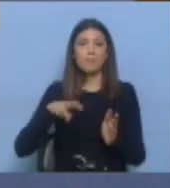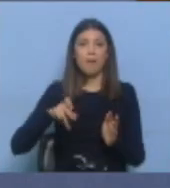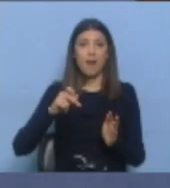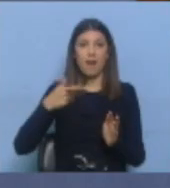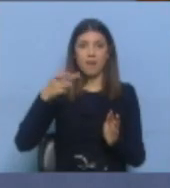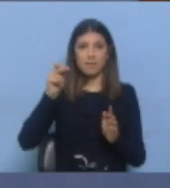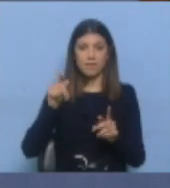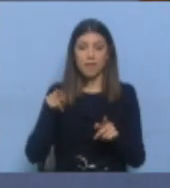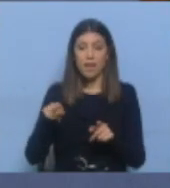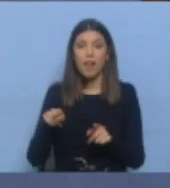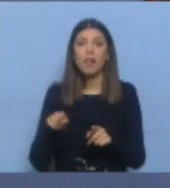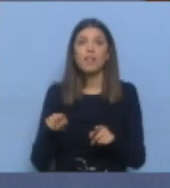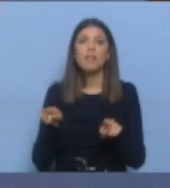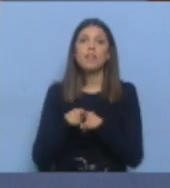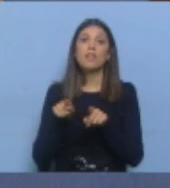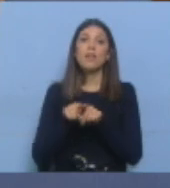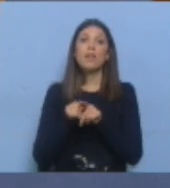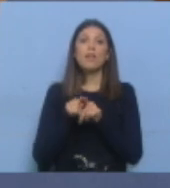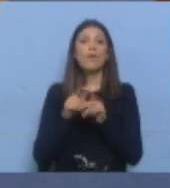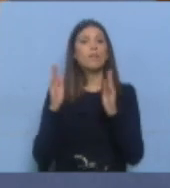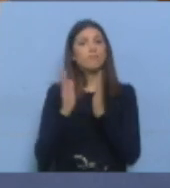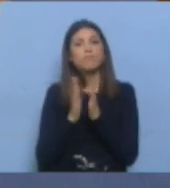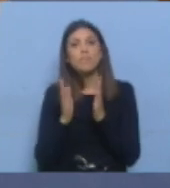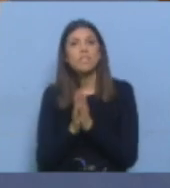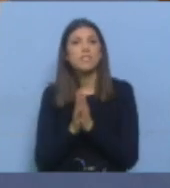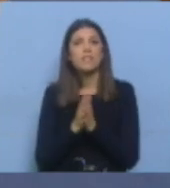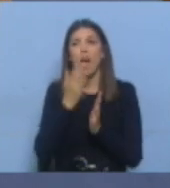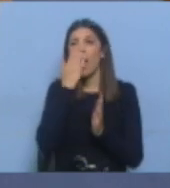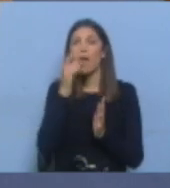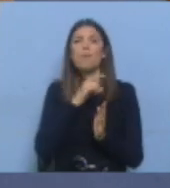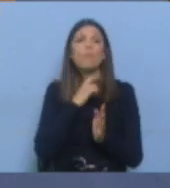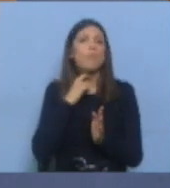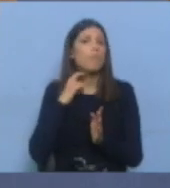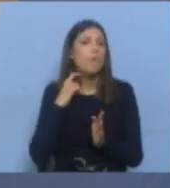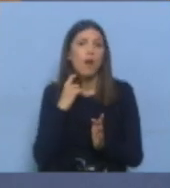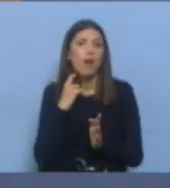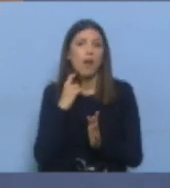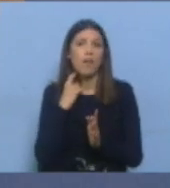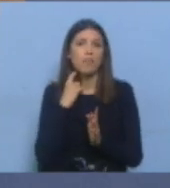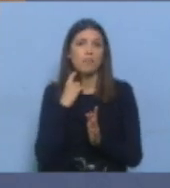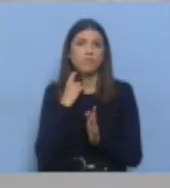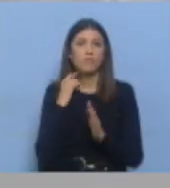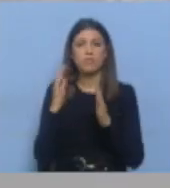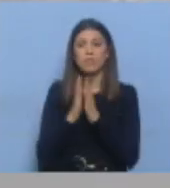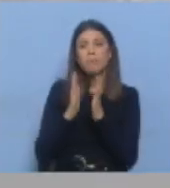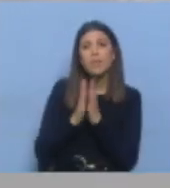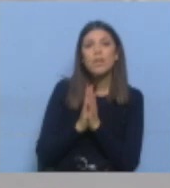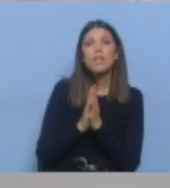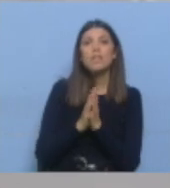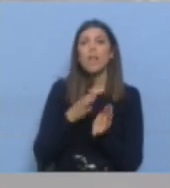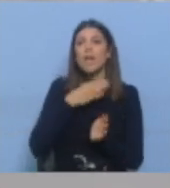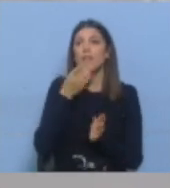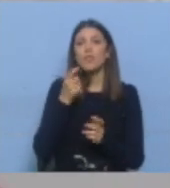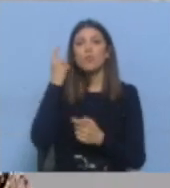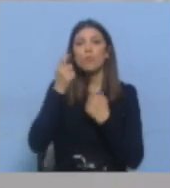Portanto, celebra a missa, é um parco. Celebra como um parco, um pastor. Celebra a missa e diz o que pensa. Pronto. E